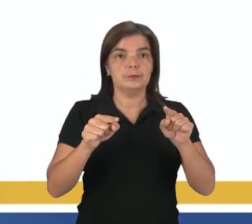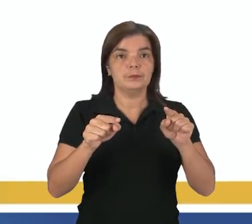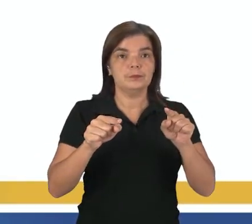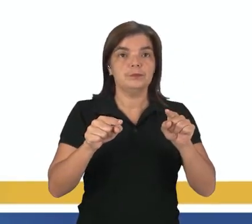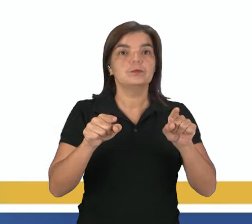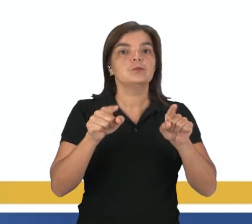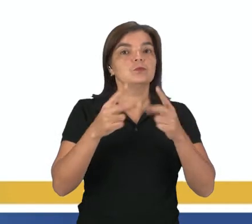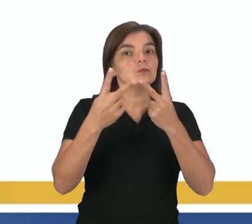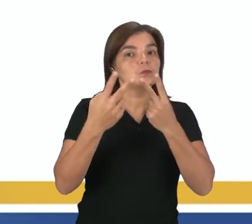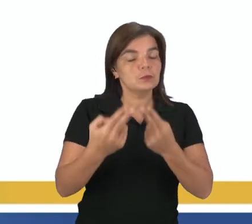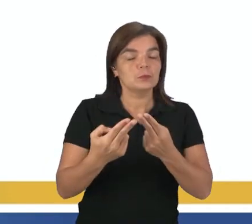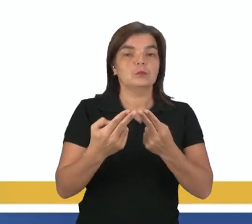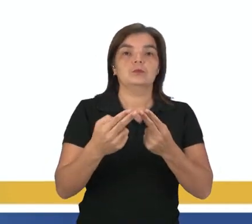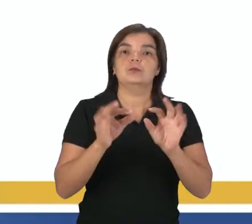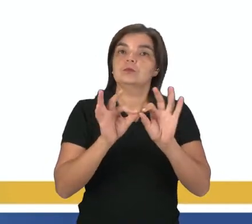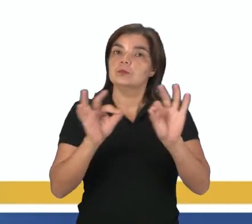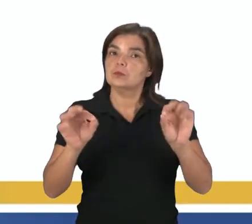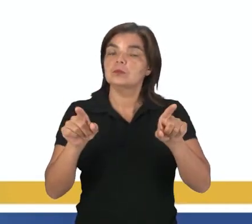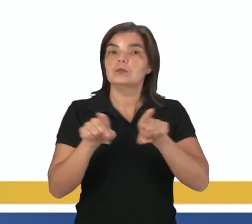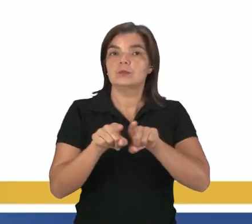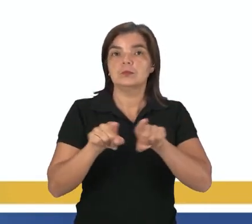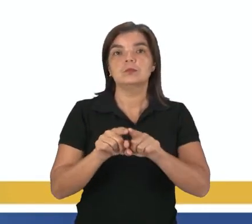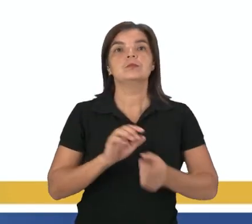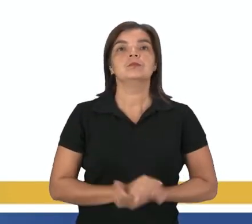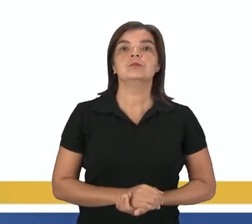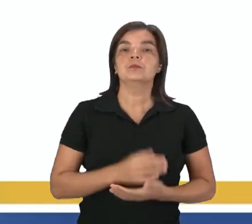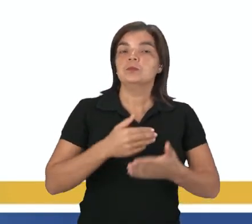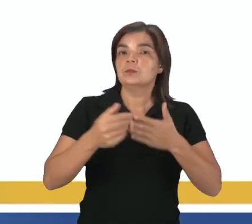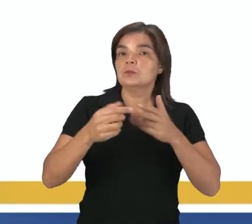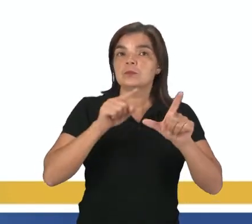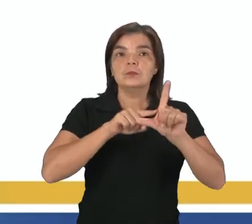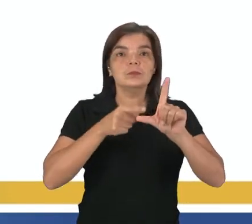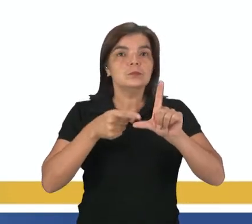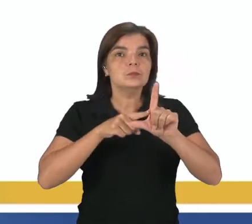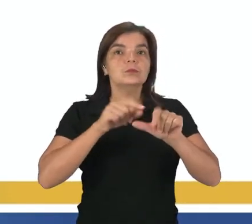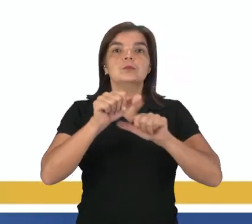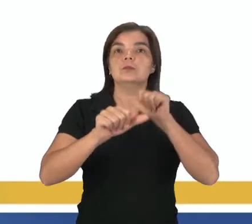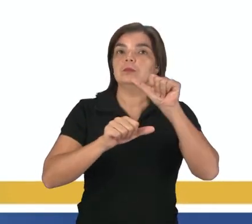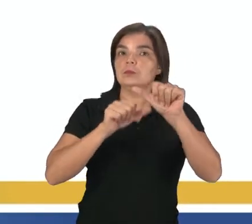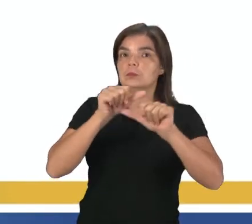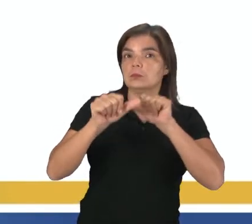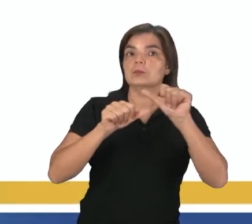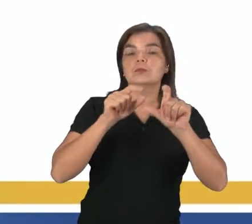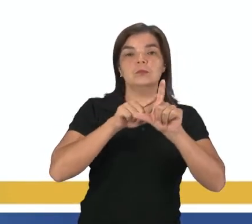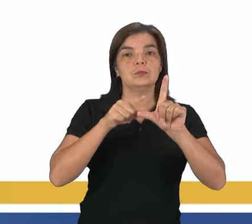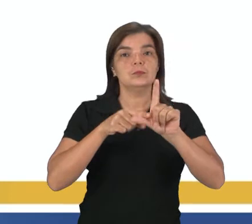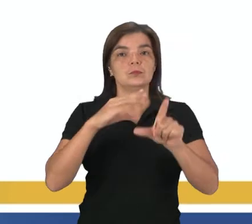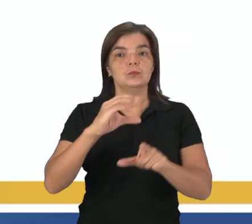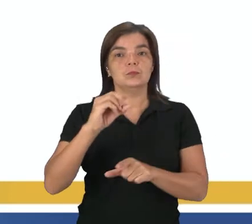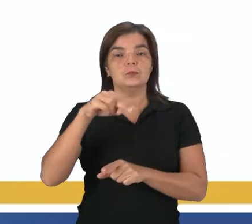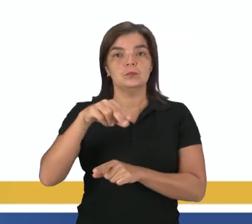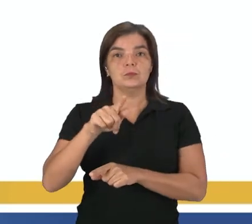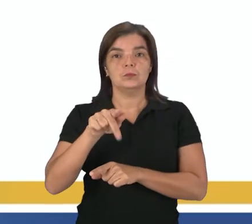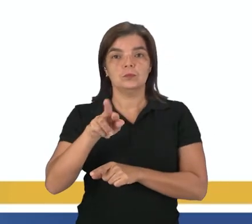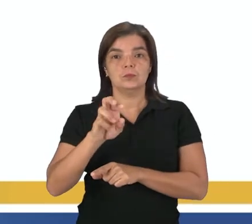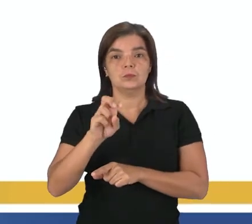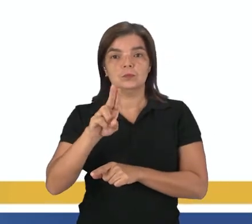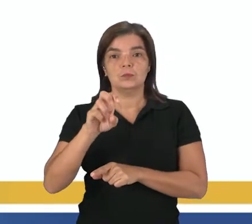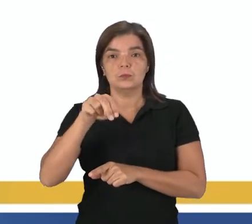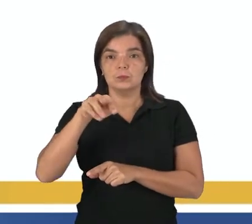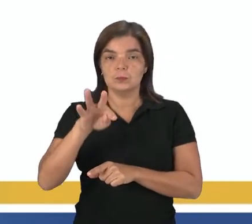paralelo e com o mesmo comprimento. E qualquer ângulo é transformado num ângulo